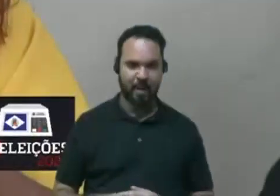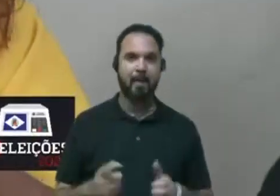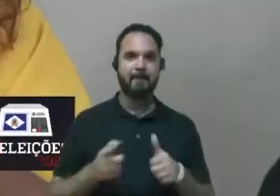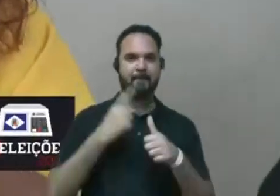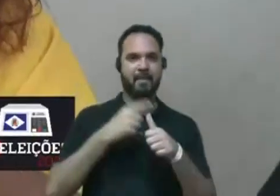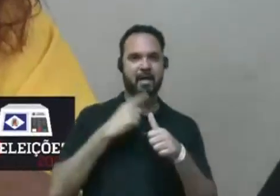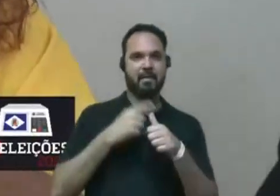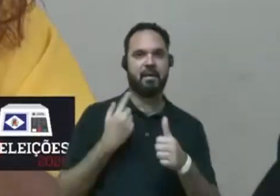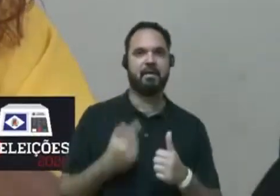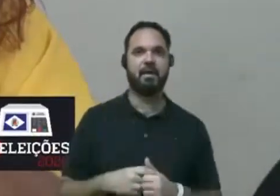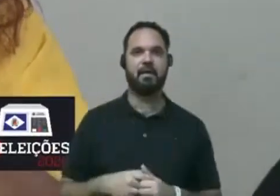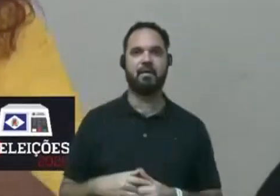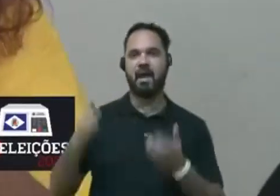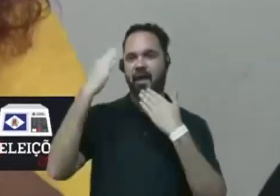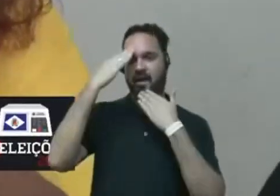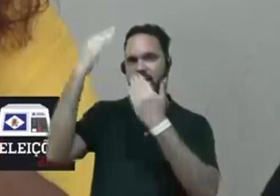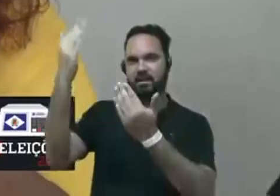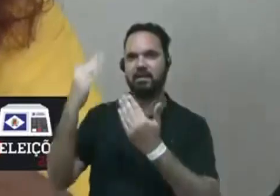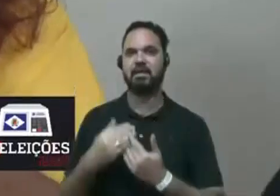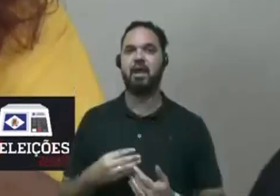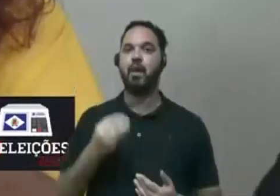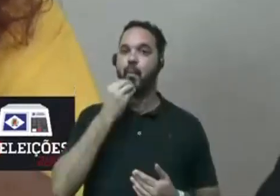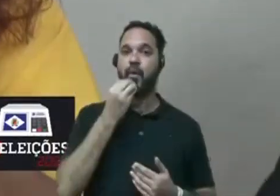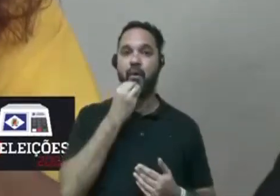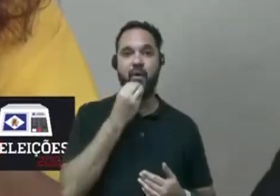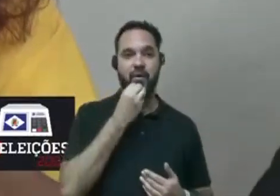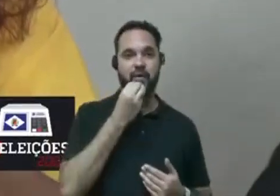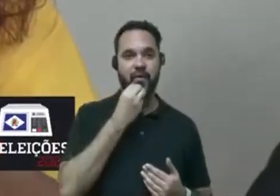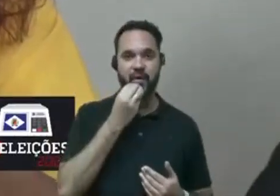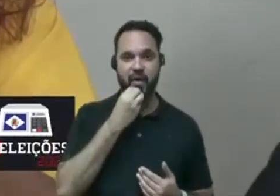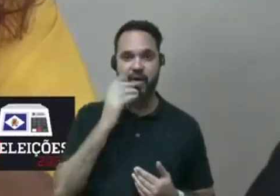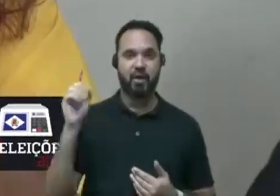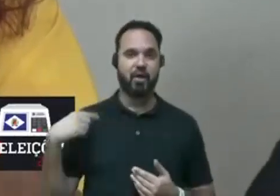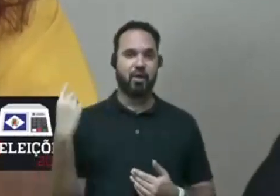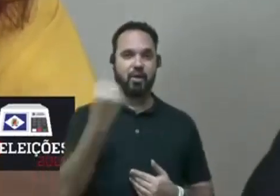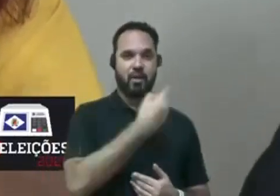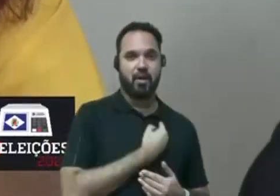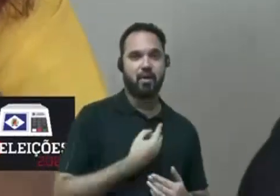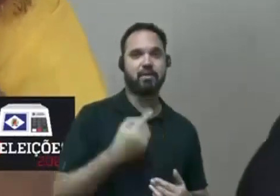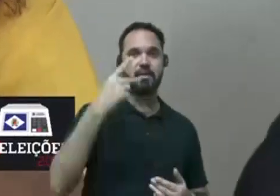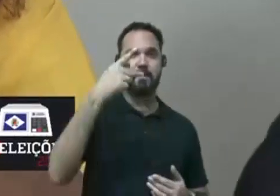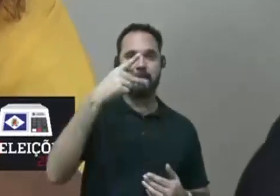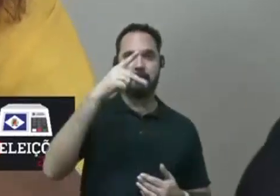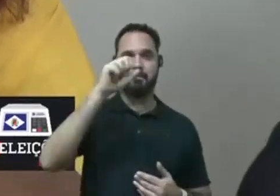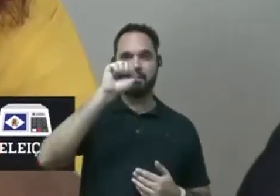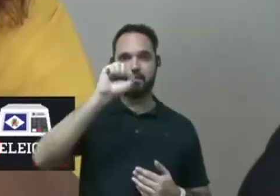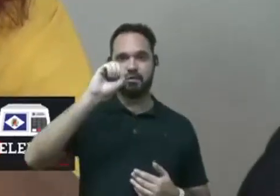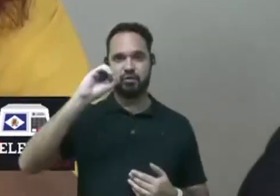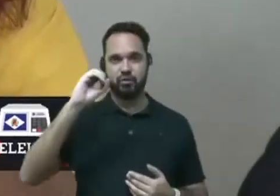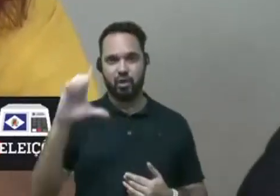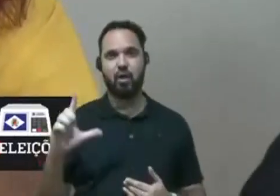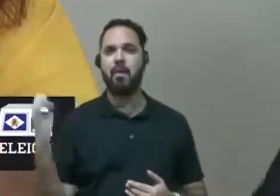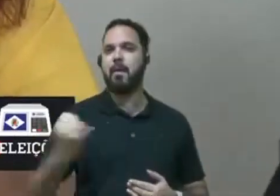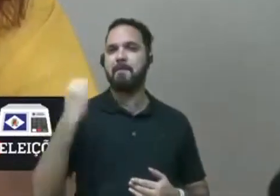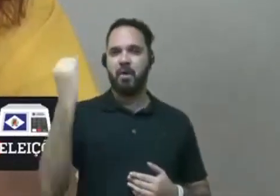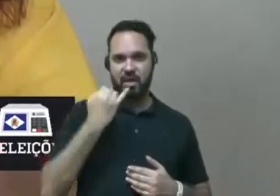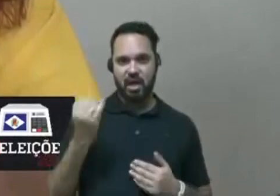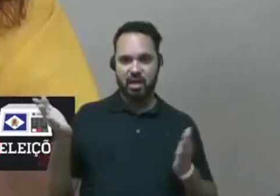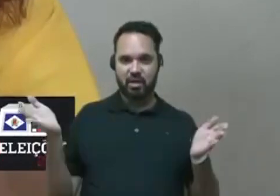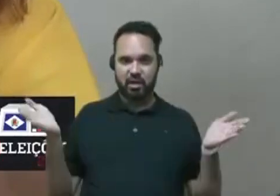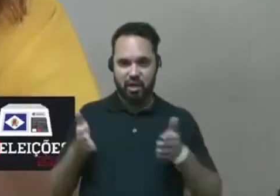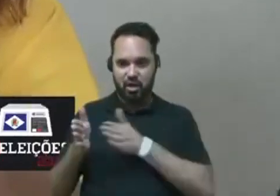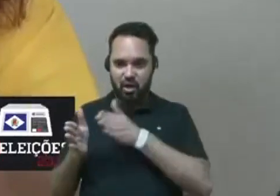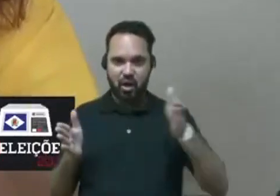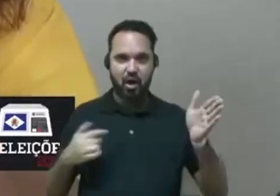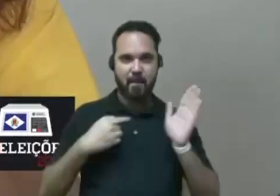primeiramente gostaria de agradecer oportunidade para nós do pessoal é muito importante esse momento é